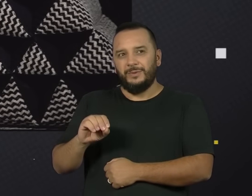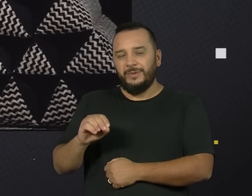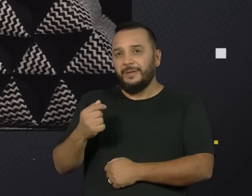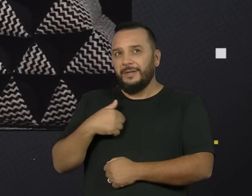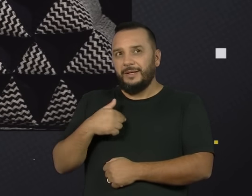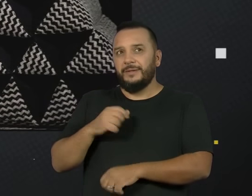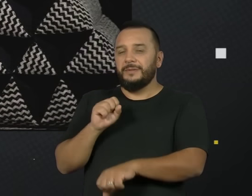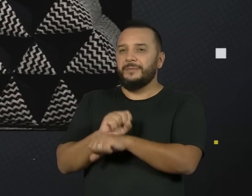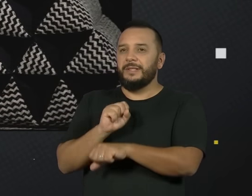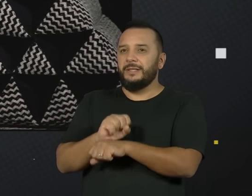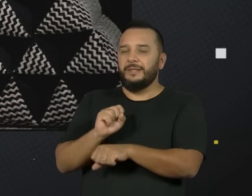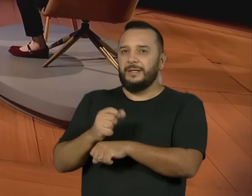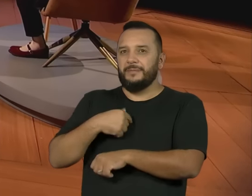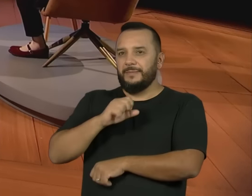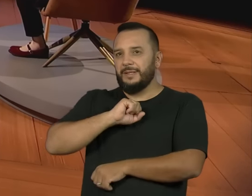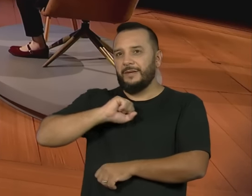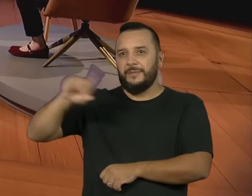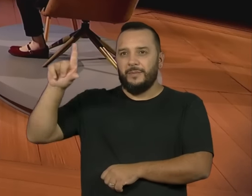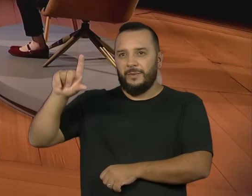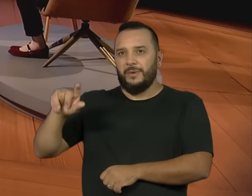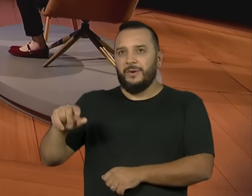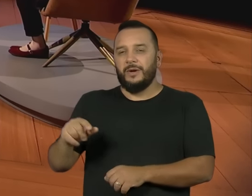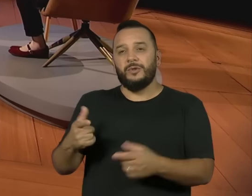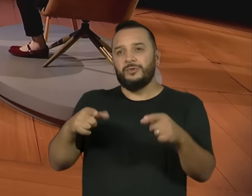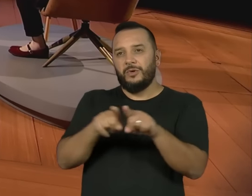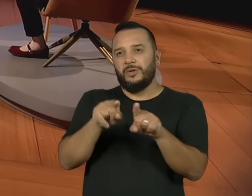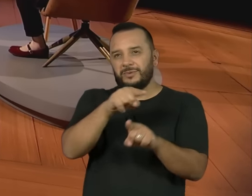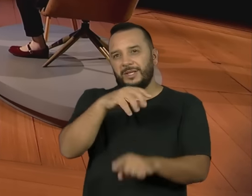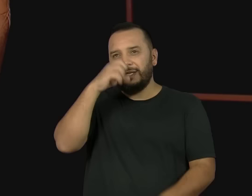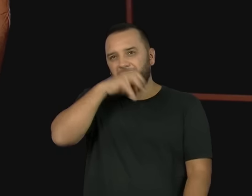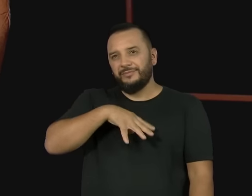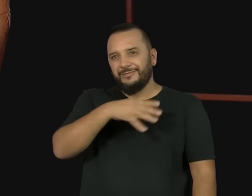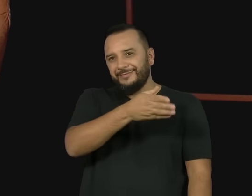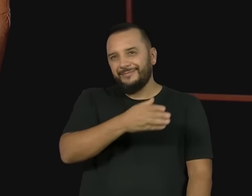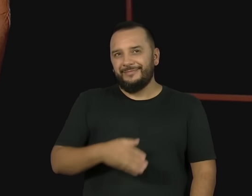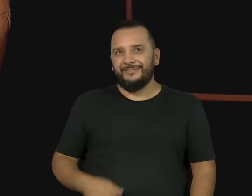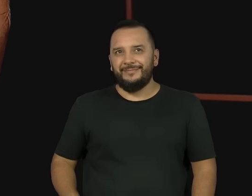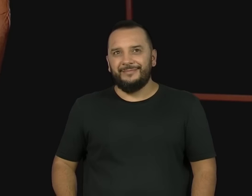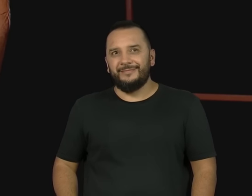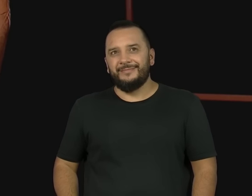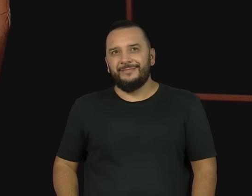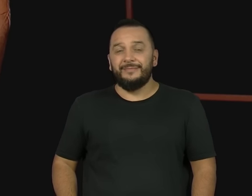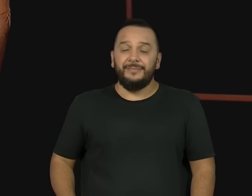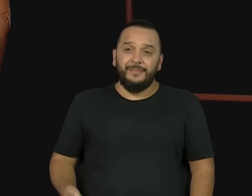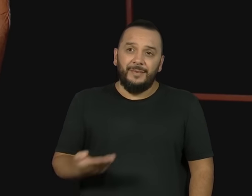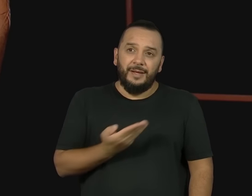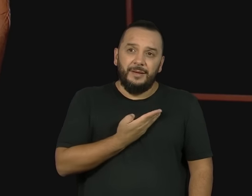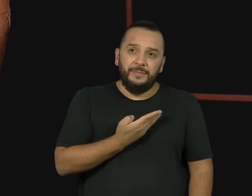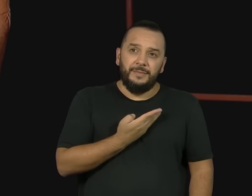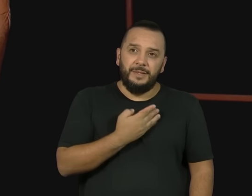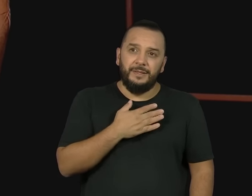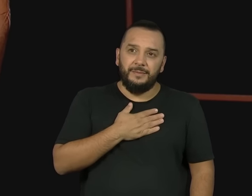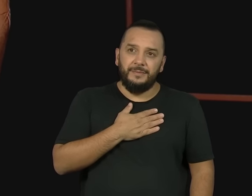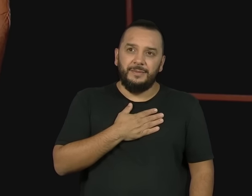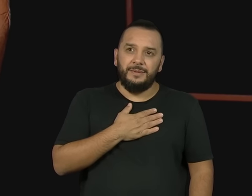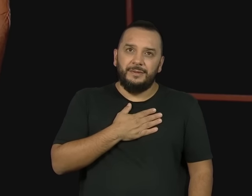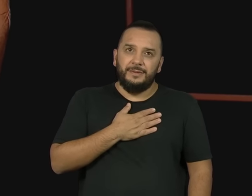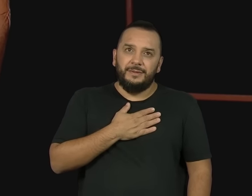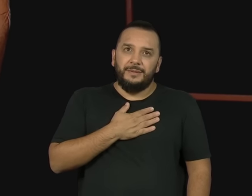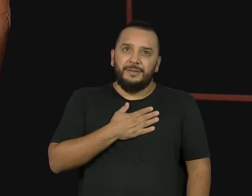mandavam embora. O sócio dele era horrível, mas enfim, mal criado. Então, uma amiga minha, que também